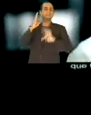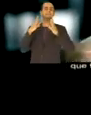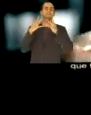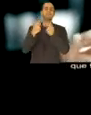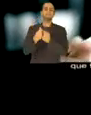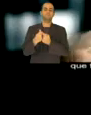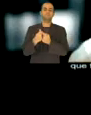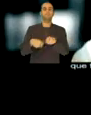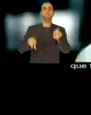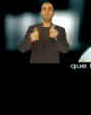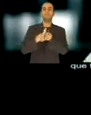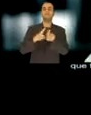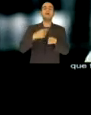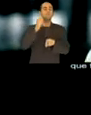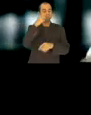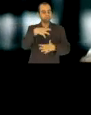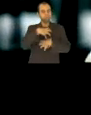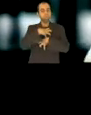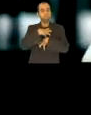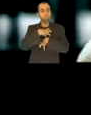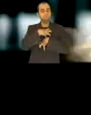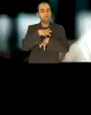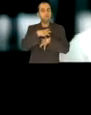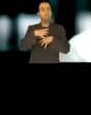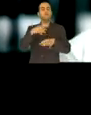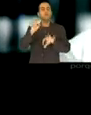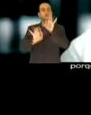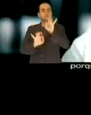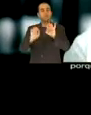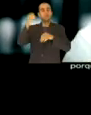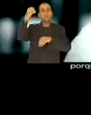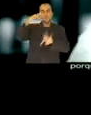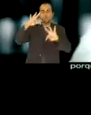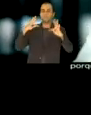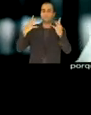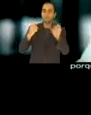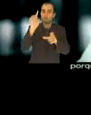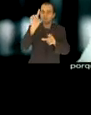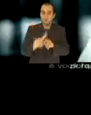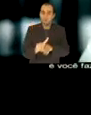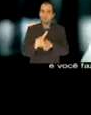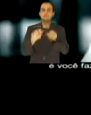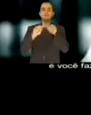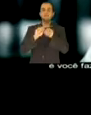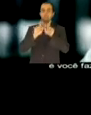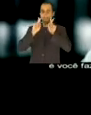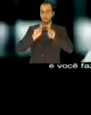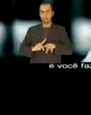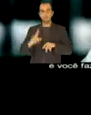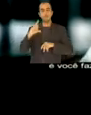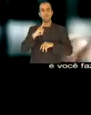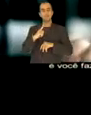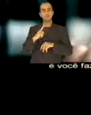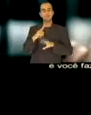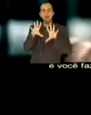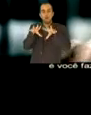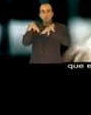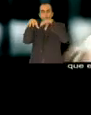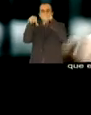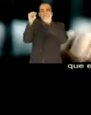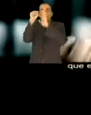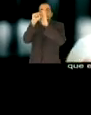companheira que tecnicamente era competente, ela tinha sensibilidade, porque o programa Luz para Todos é você fazer a transferência de uma